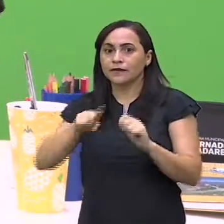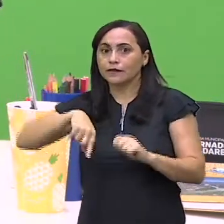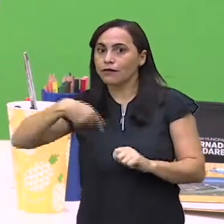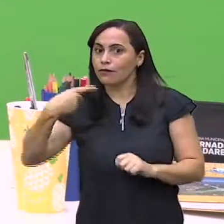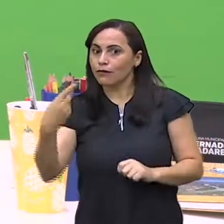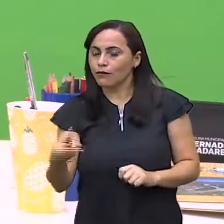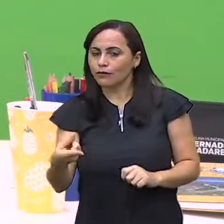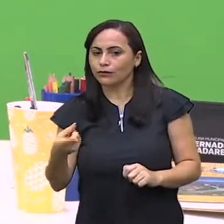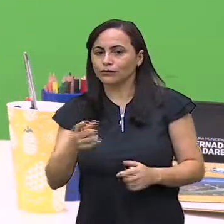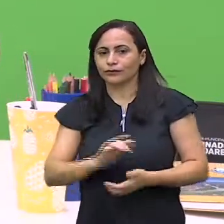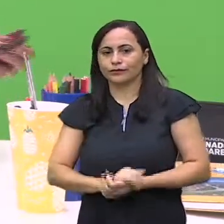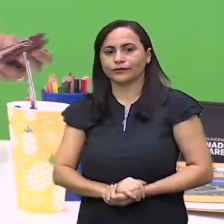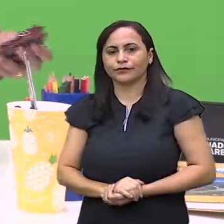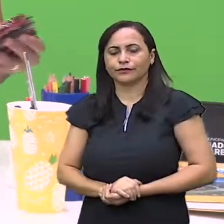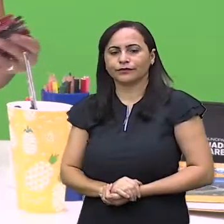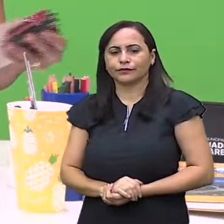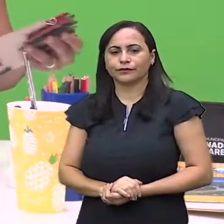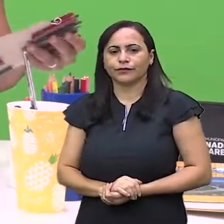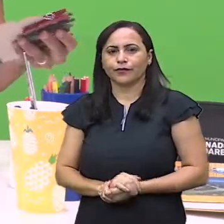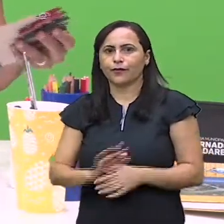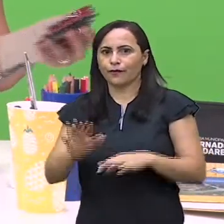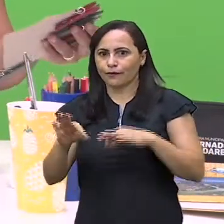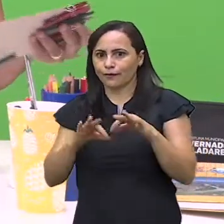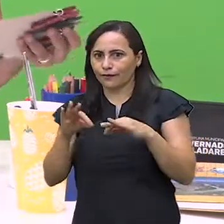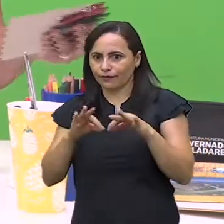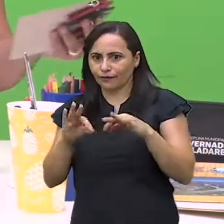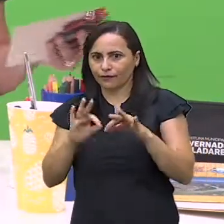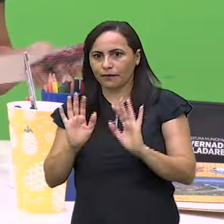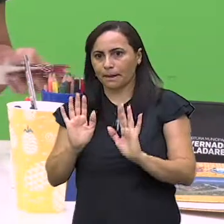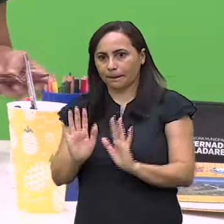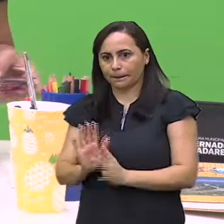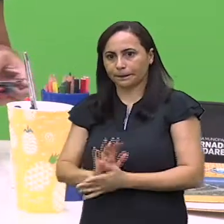Vamos tirar. Muito legal, não é, crianças?